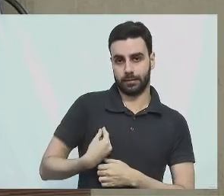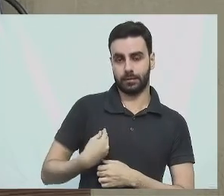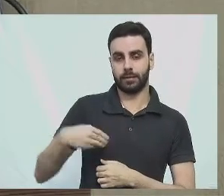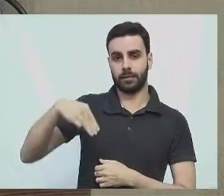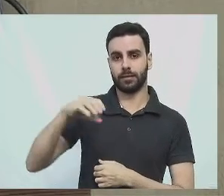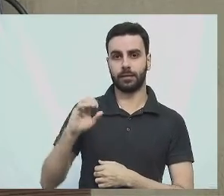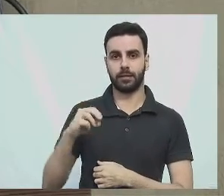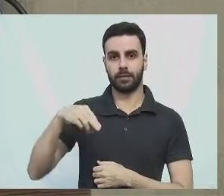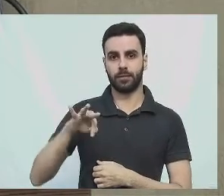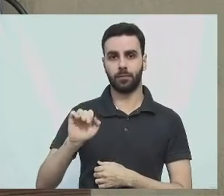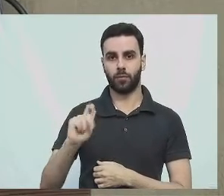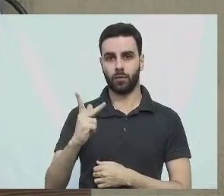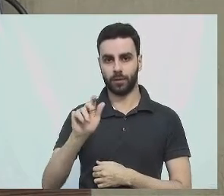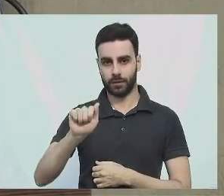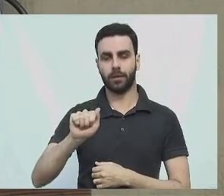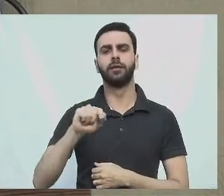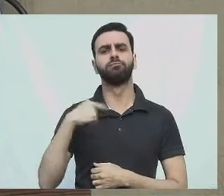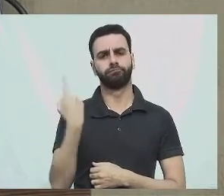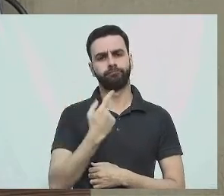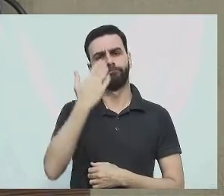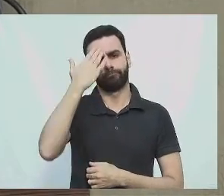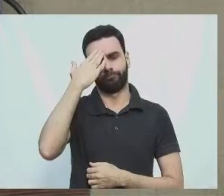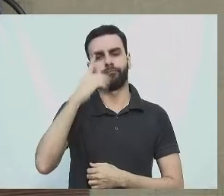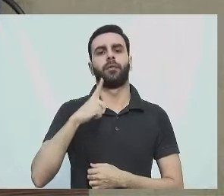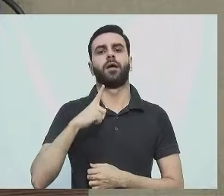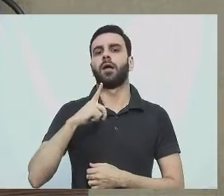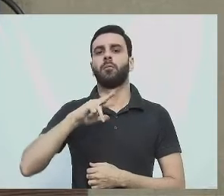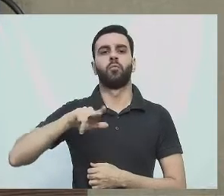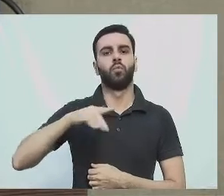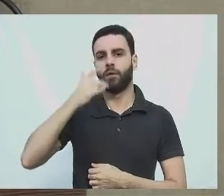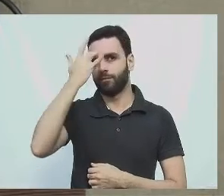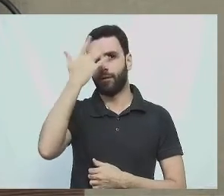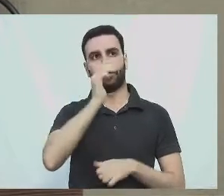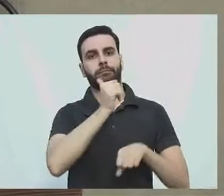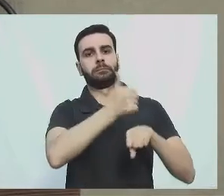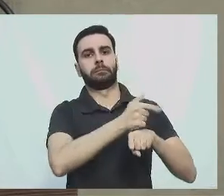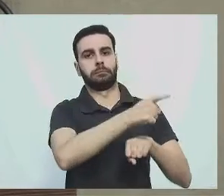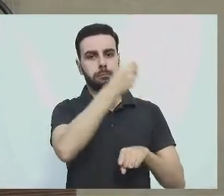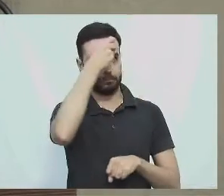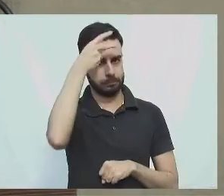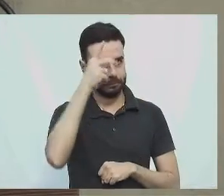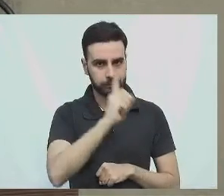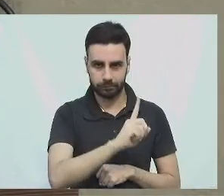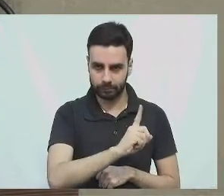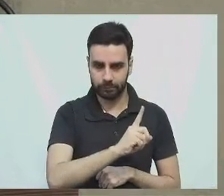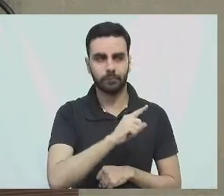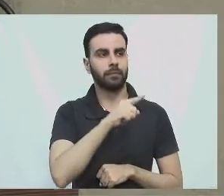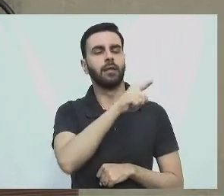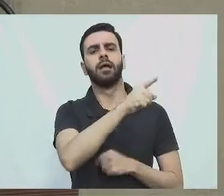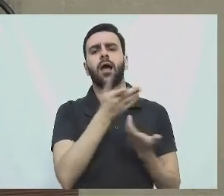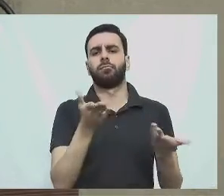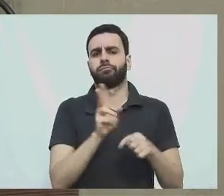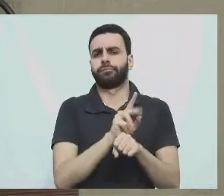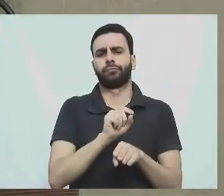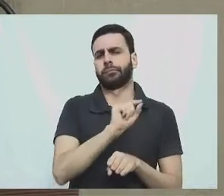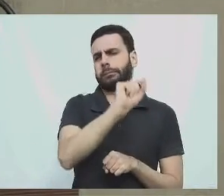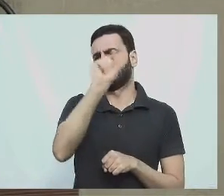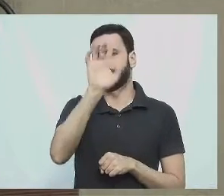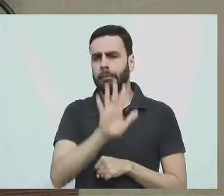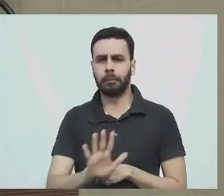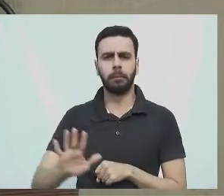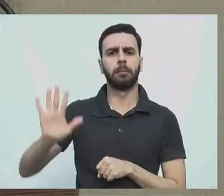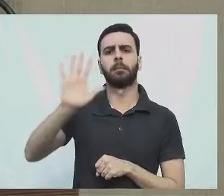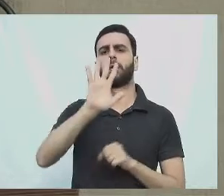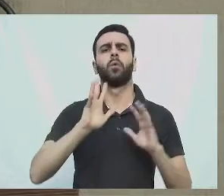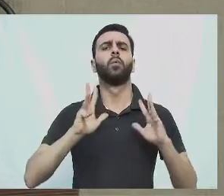Nós sabemos que não é fácil ser prefeito, não só em nossa cidade, como em qualquer outra